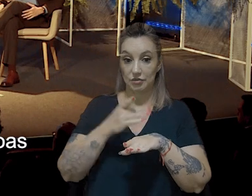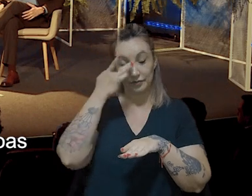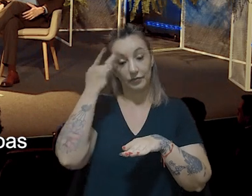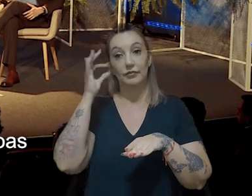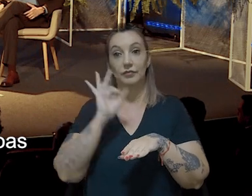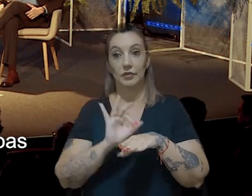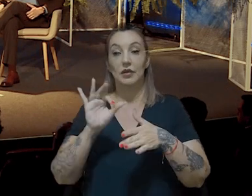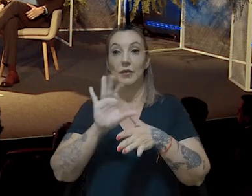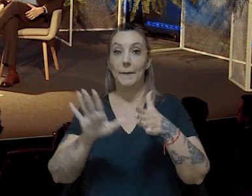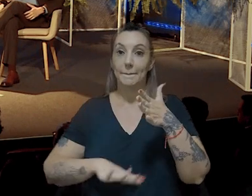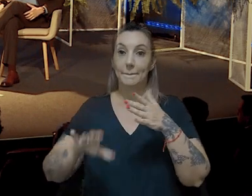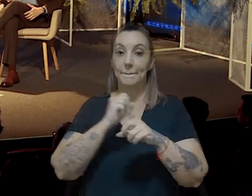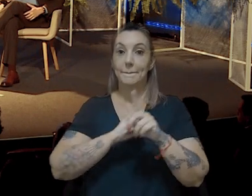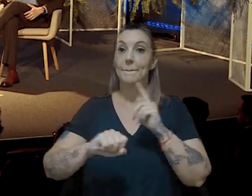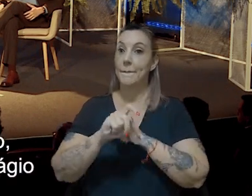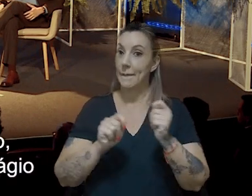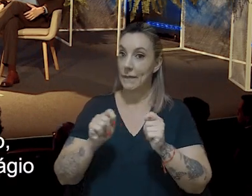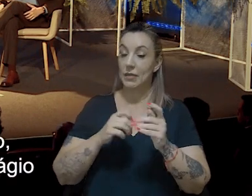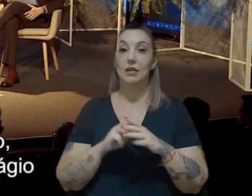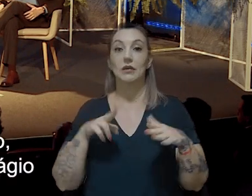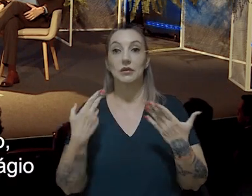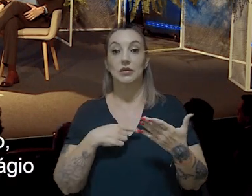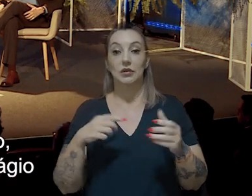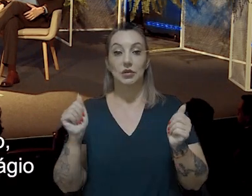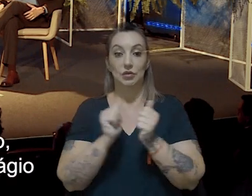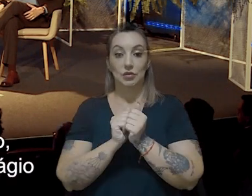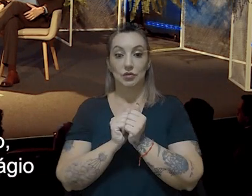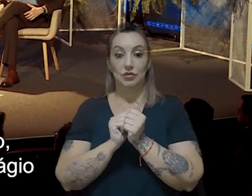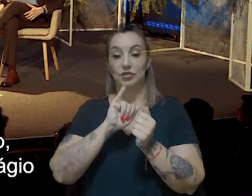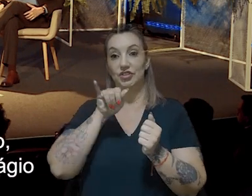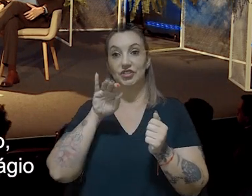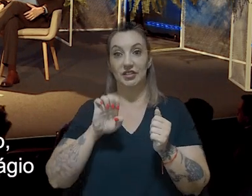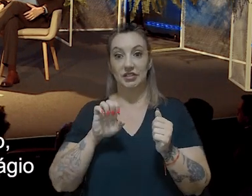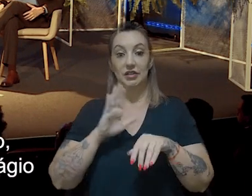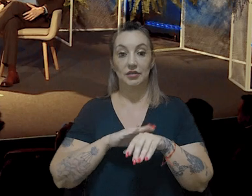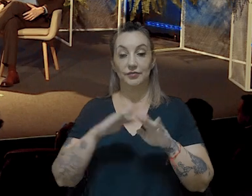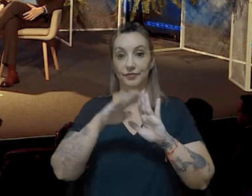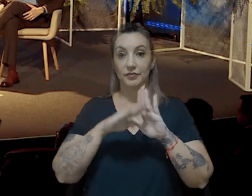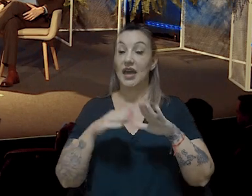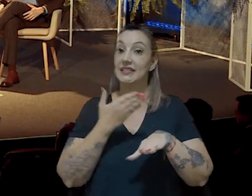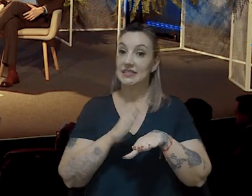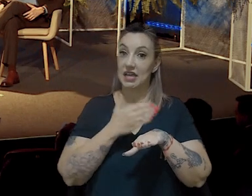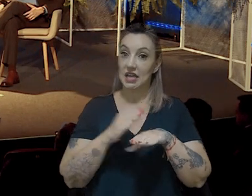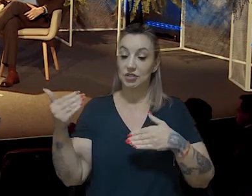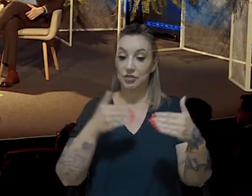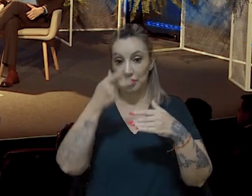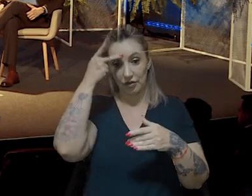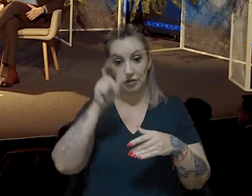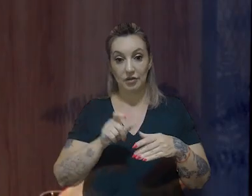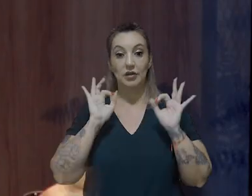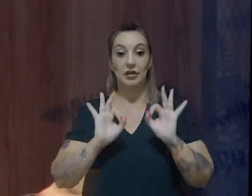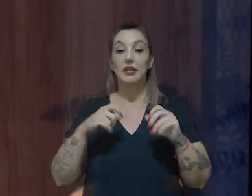pessoas que estão em vulnerabilidade socioeconômica então nós junto com gerando falcões nós Montamos um programa de estágio né para trazer pessoas